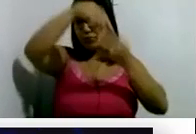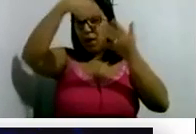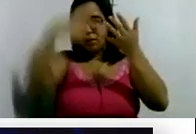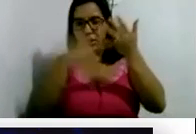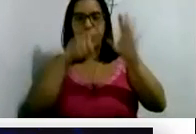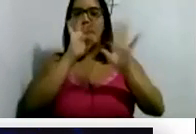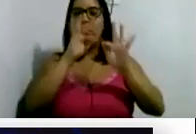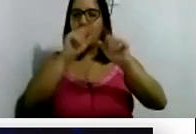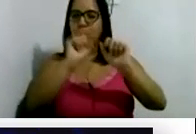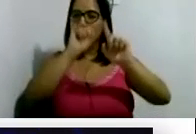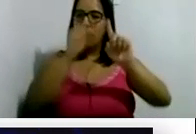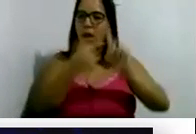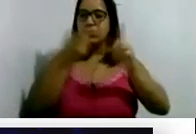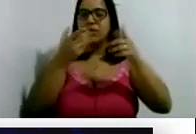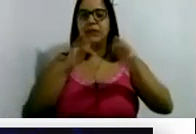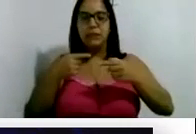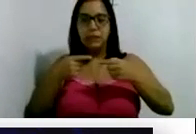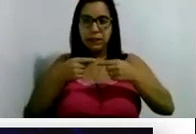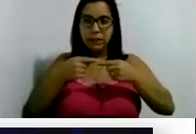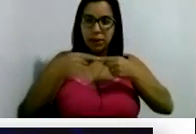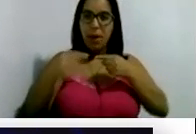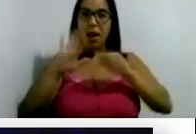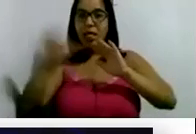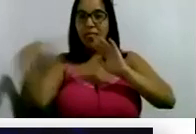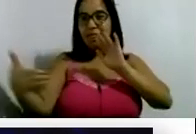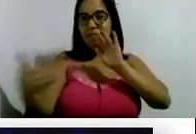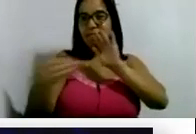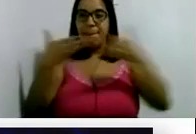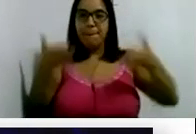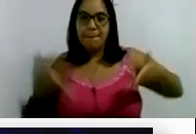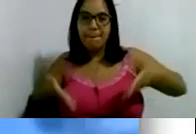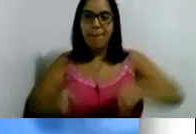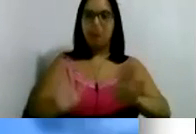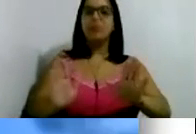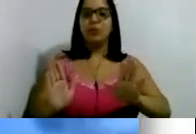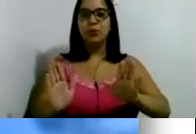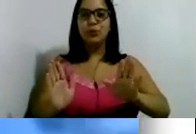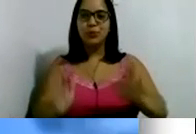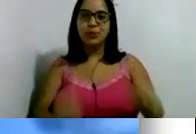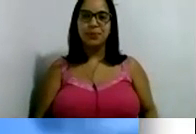cada semana, até o momento do nascimento.